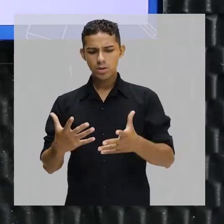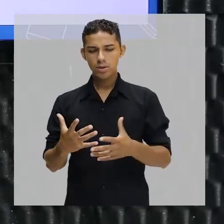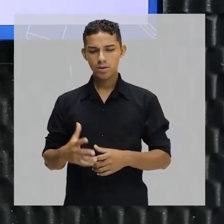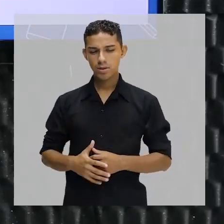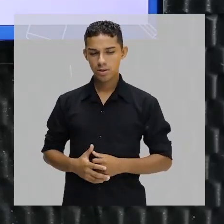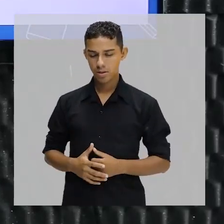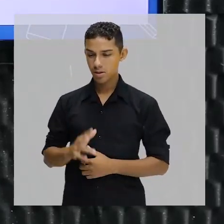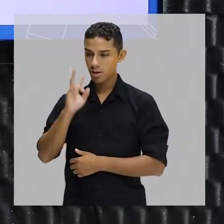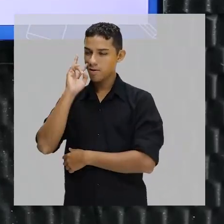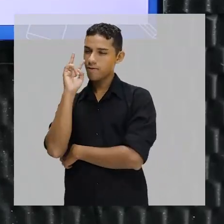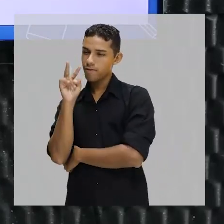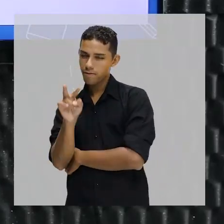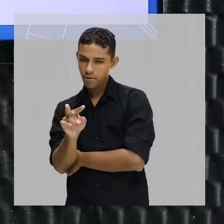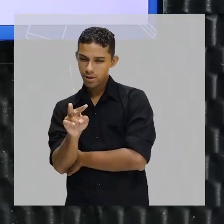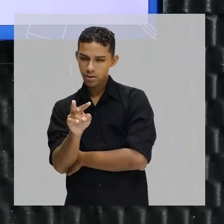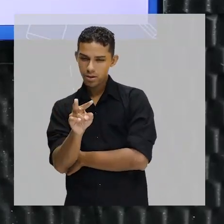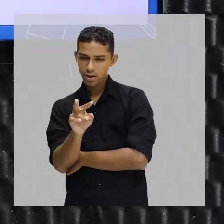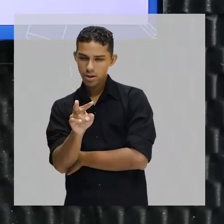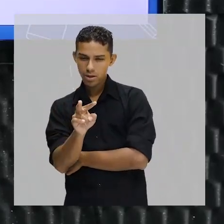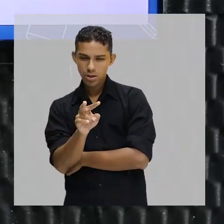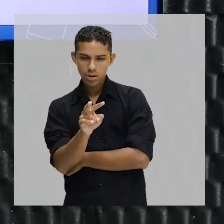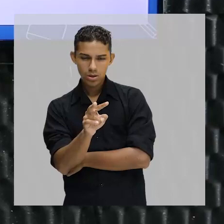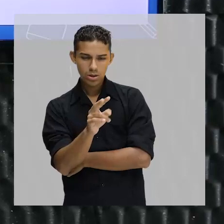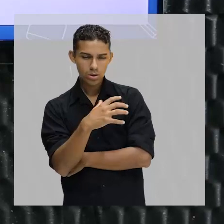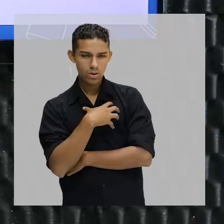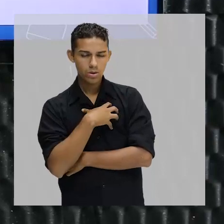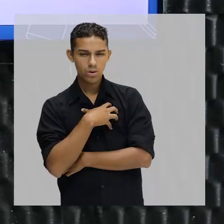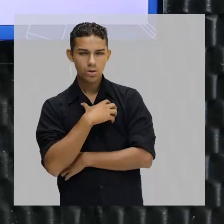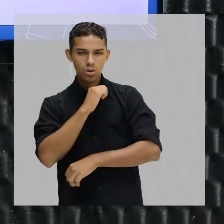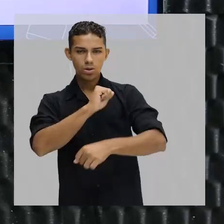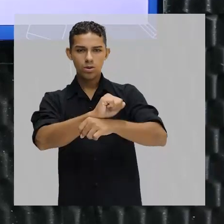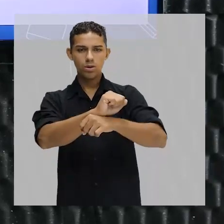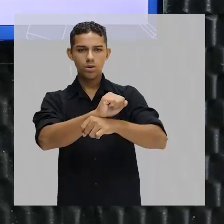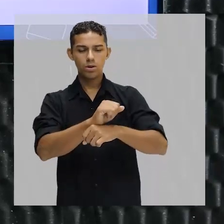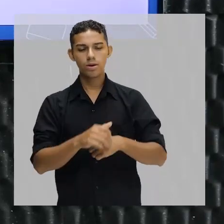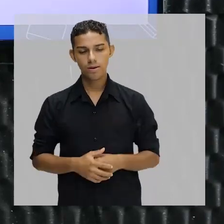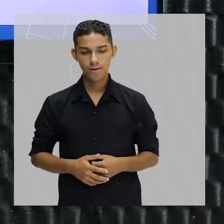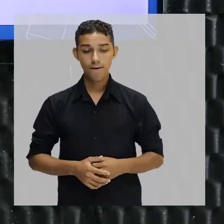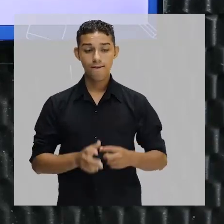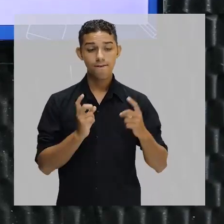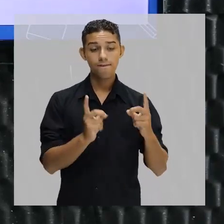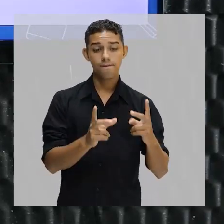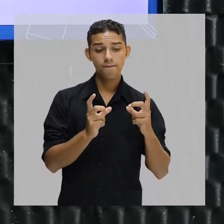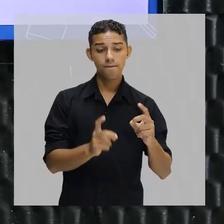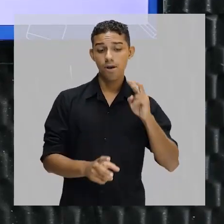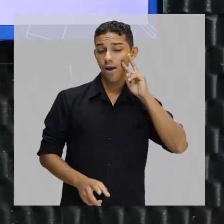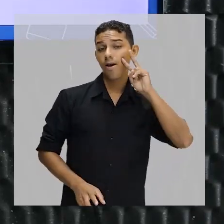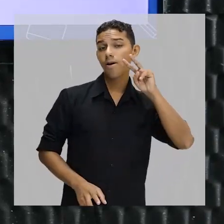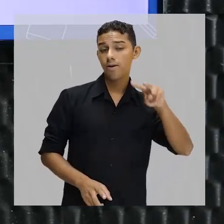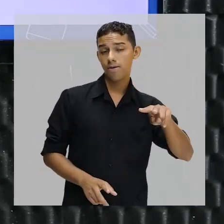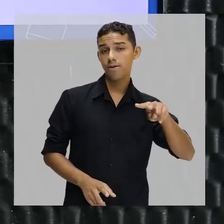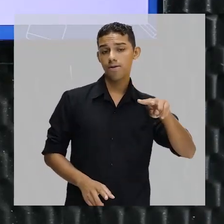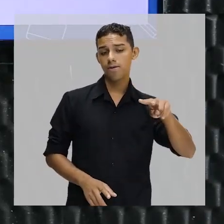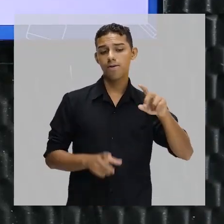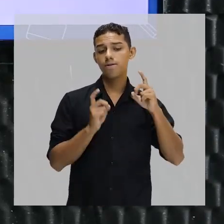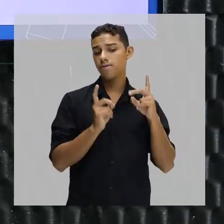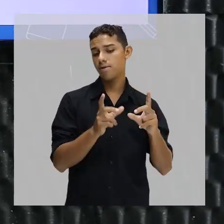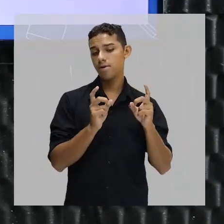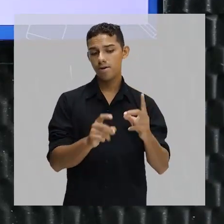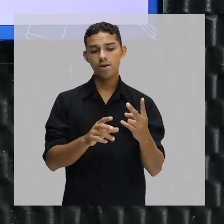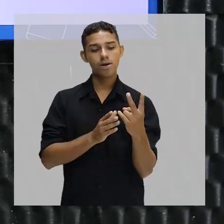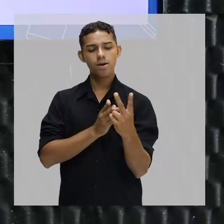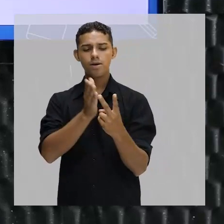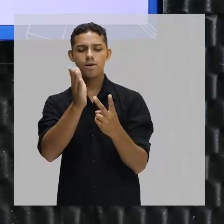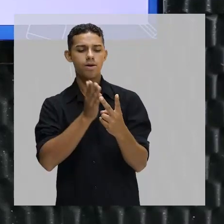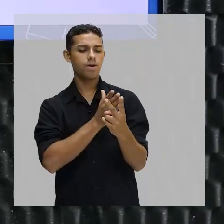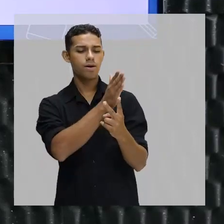palavras que ele diz. Primeiro ele faz um anúncio, que ele vende imóvel. Né? Ele está vendendo um imóvel. Você imagina o quê? Está vendendo uma casa,